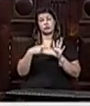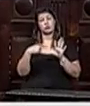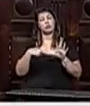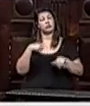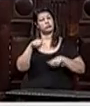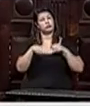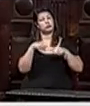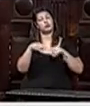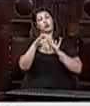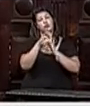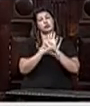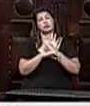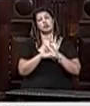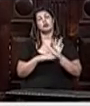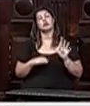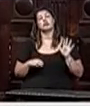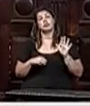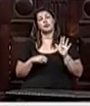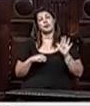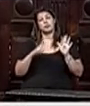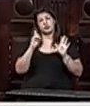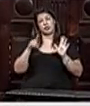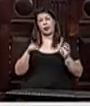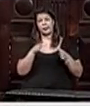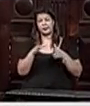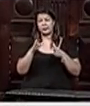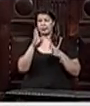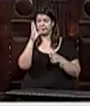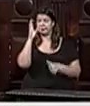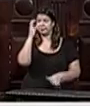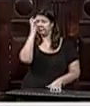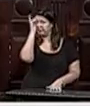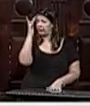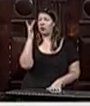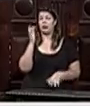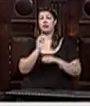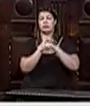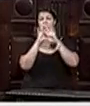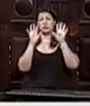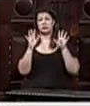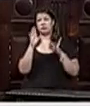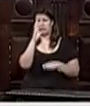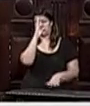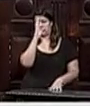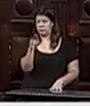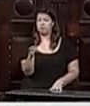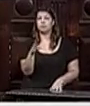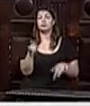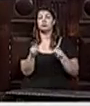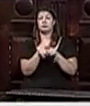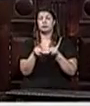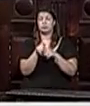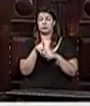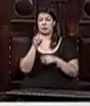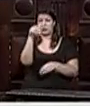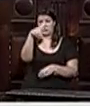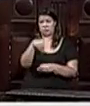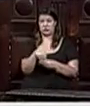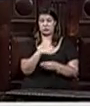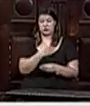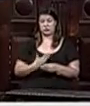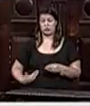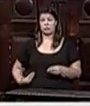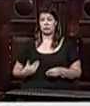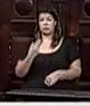na Constituição, uma disposição transitória, deixando bem claro que faríamos eleições gerais para um mandato de 3